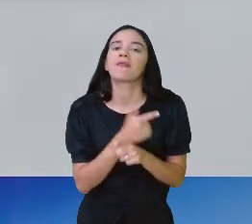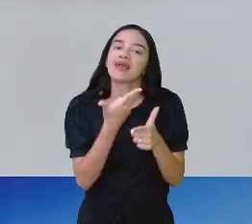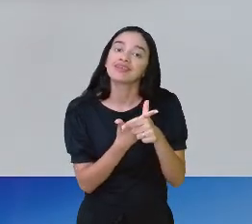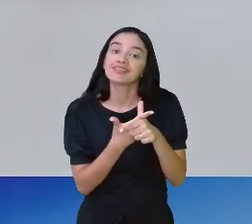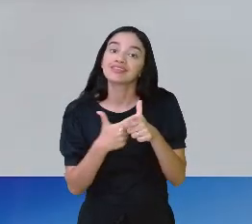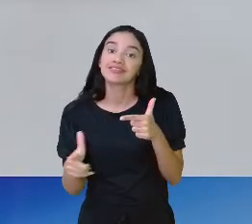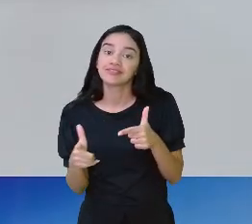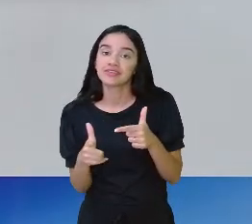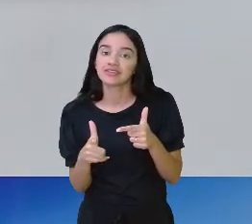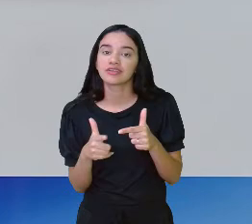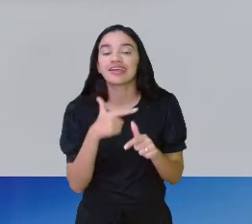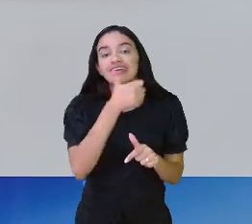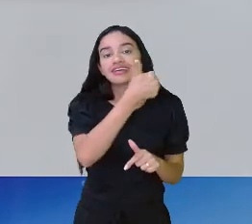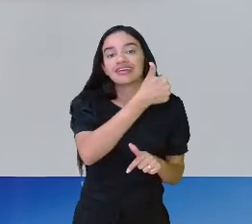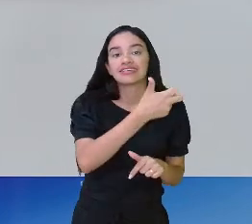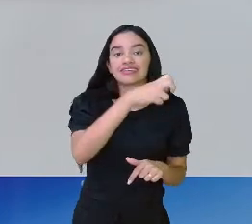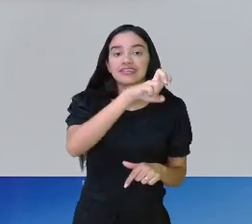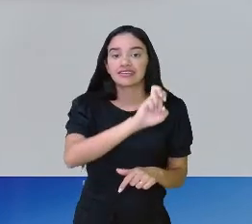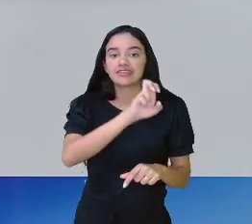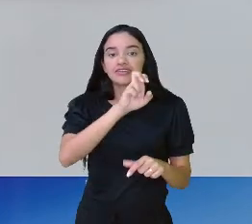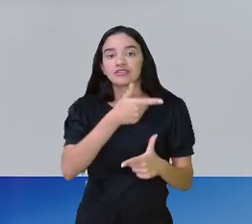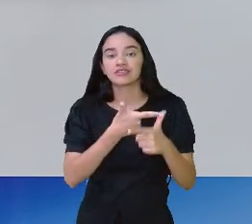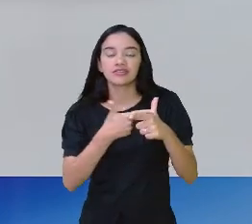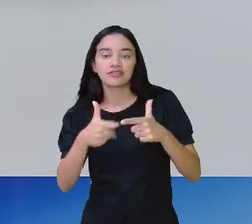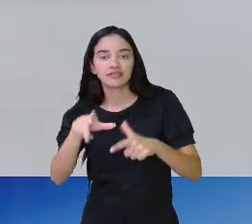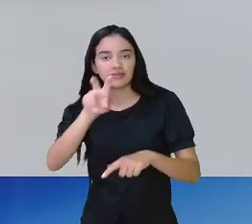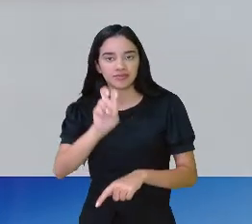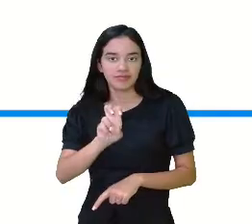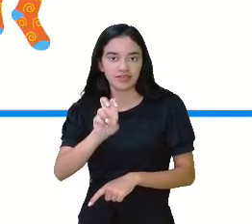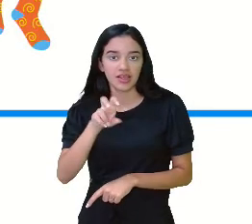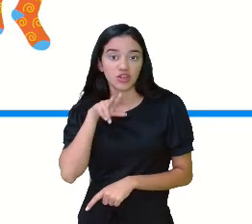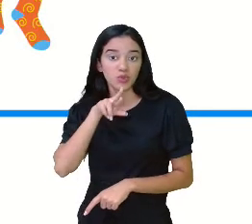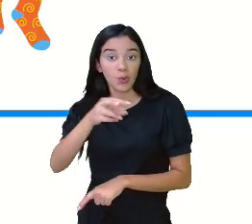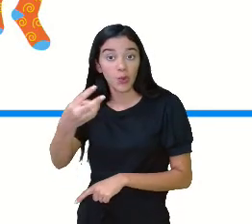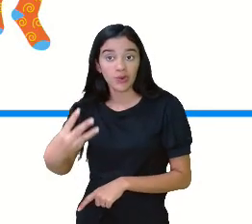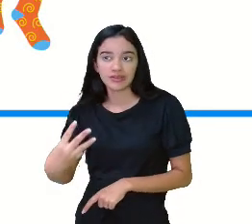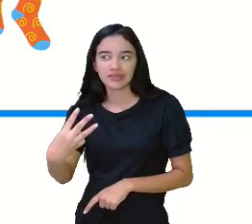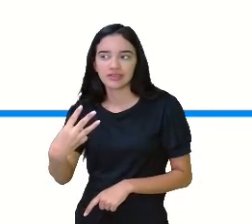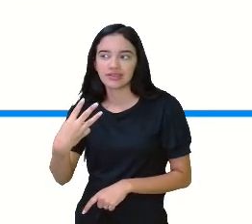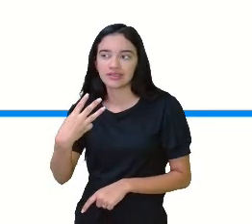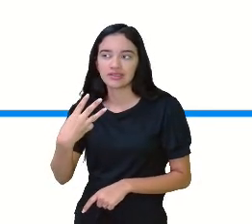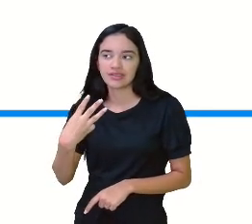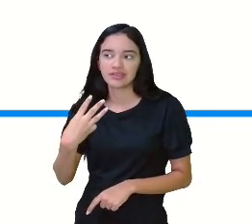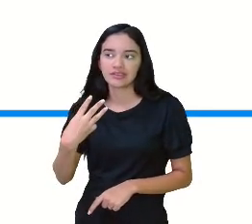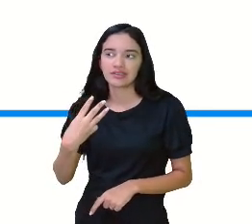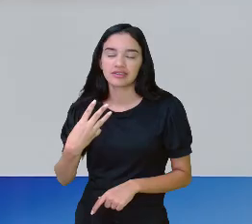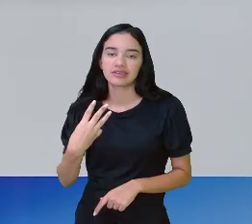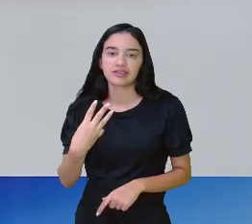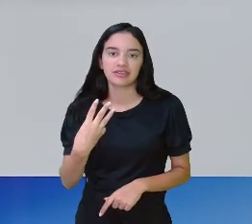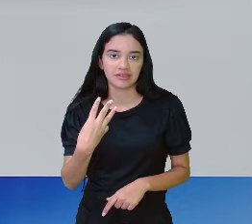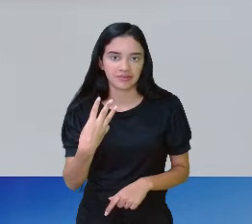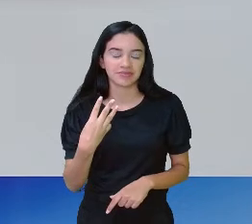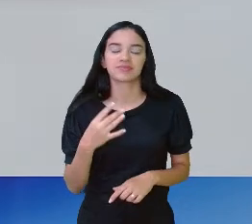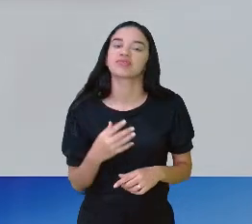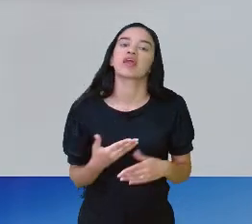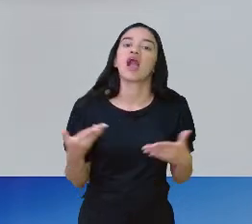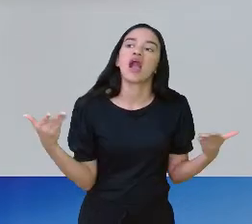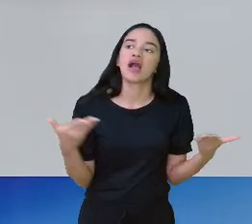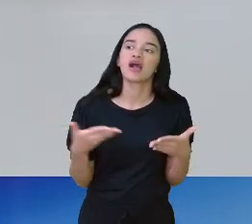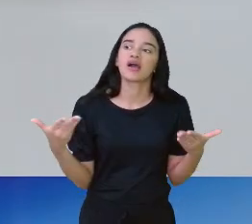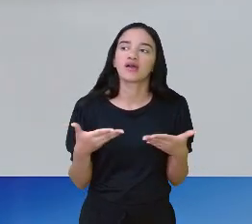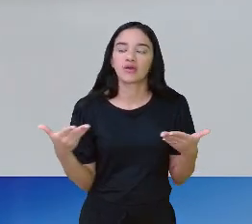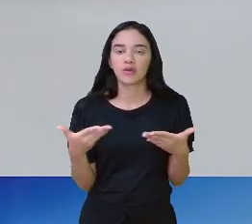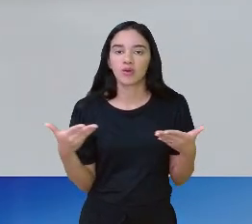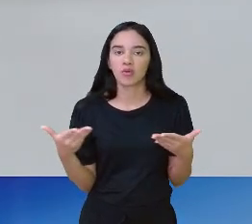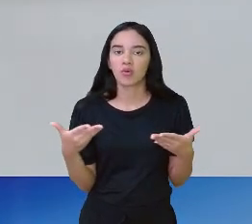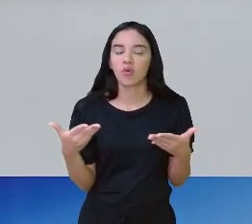Divisão. 15 dividido por 5, 3. 3 meias em cada caixa. Aqui